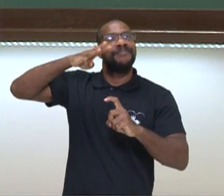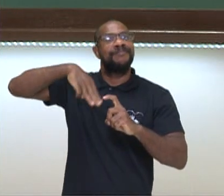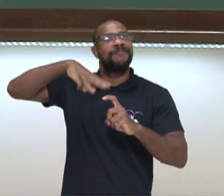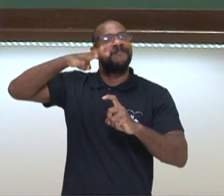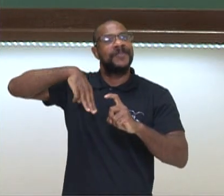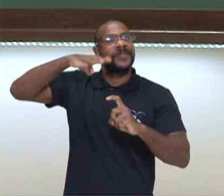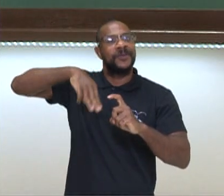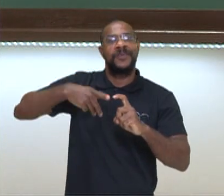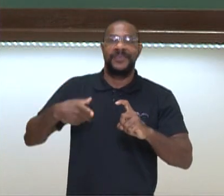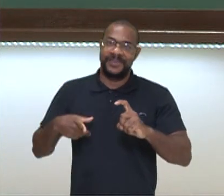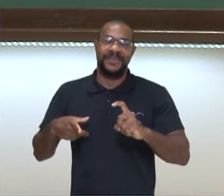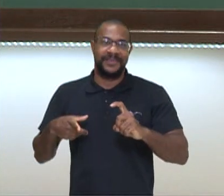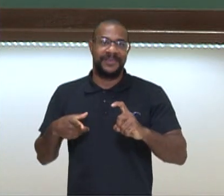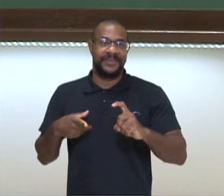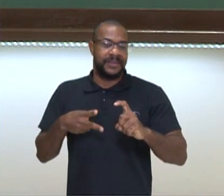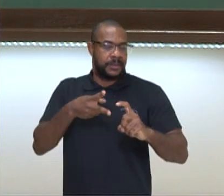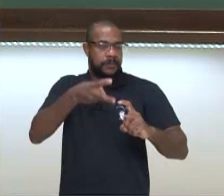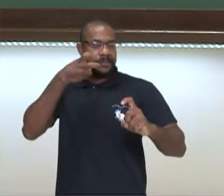diferentemente